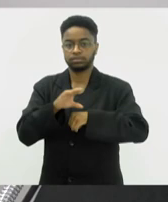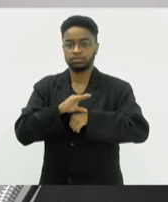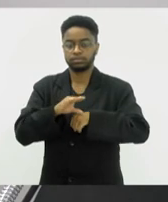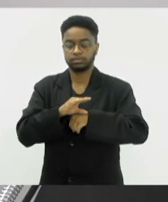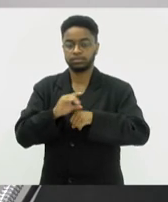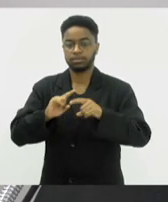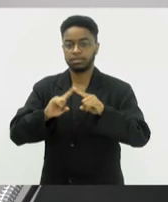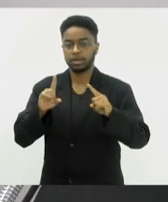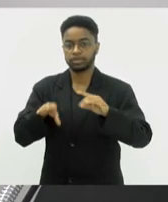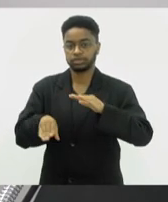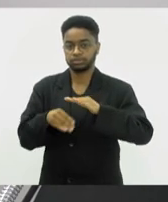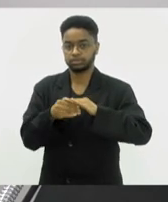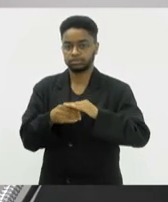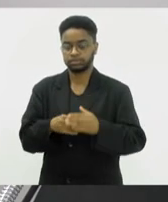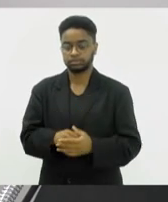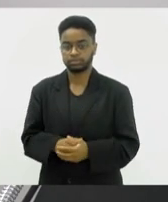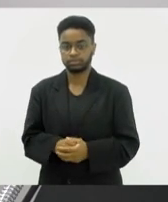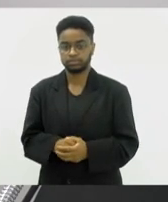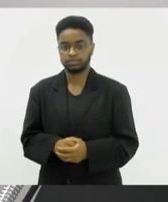com emenda.